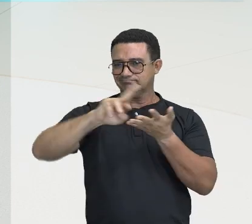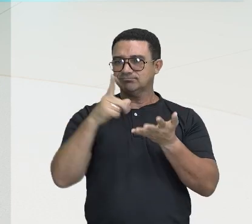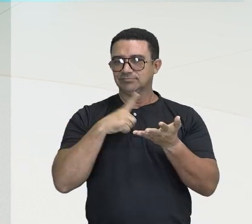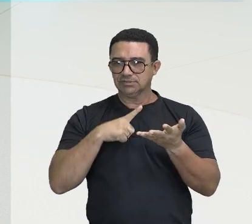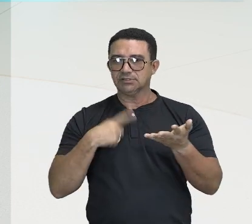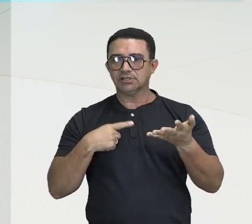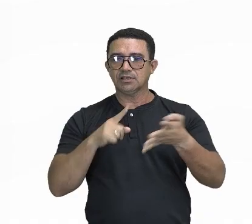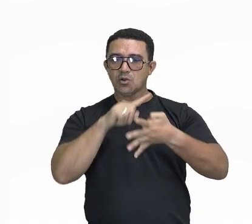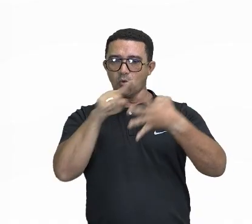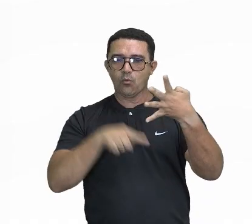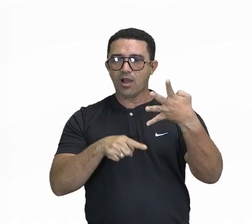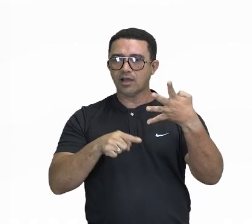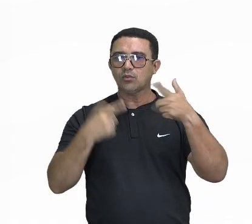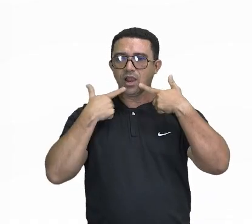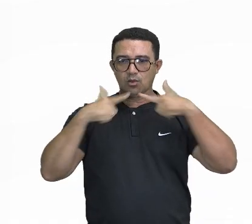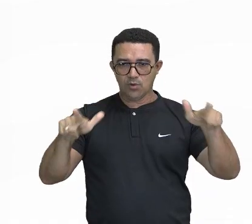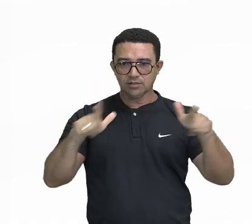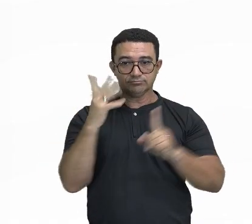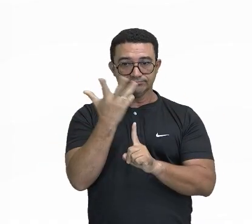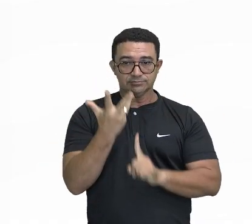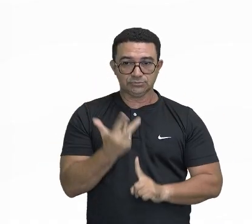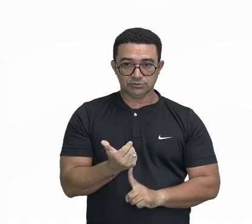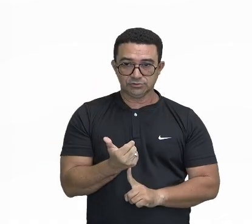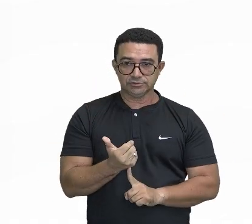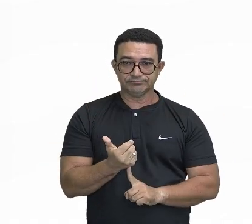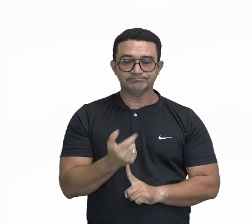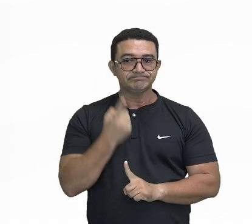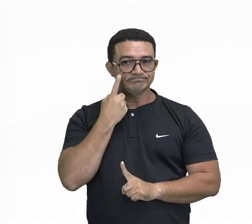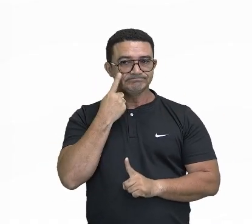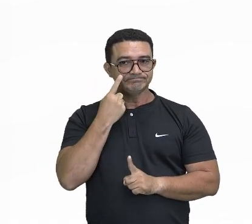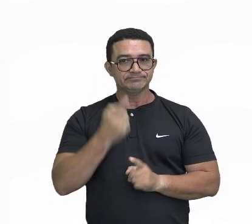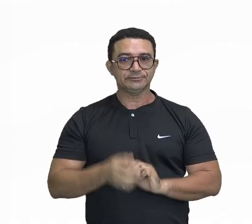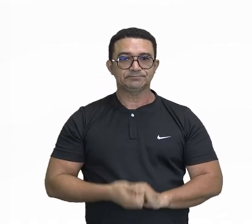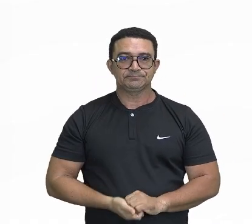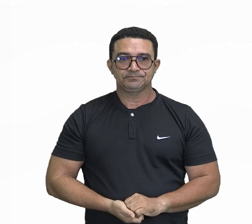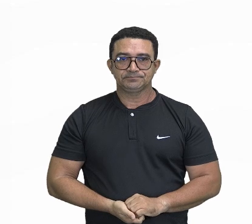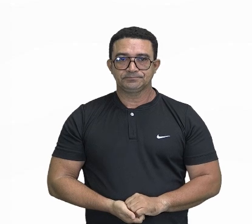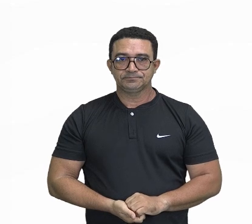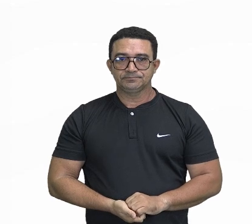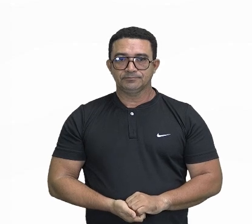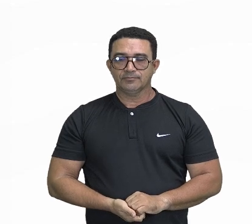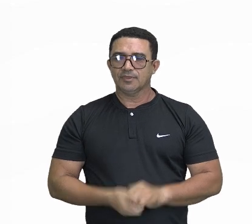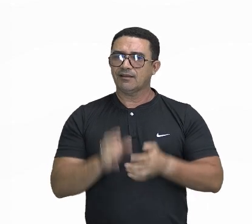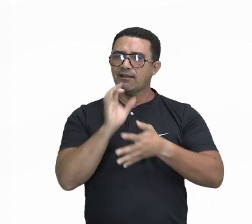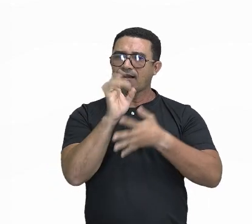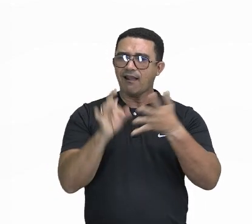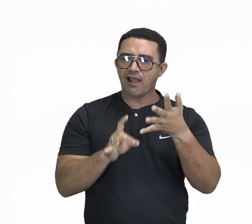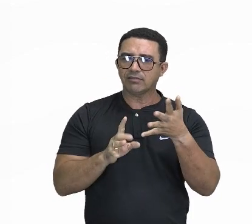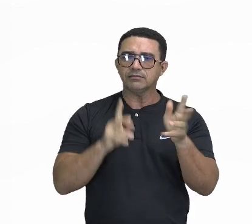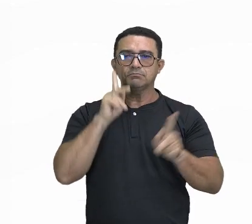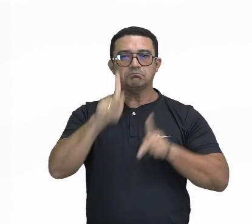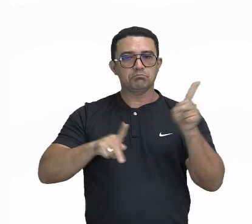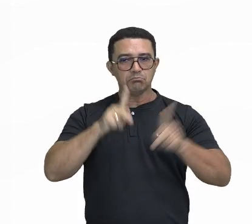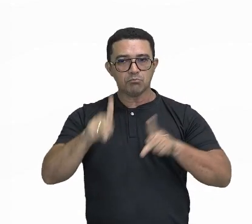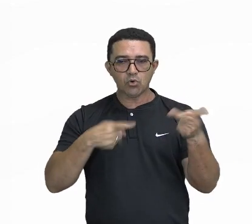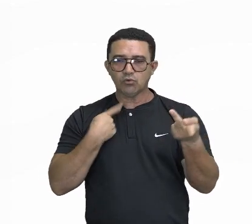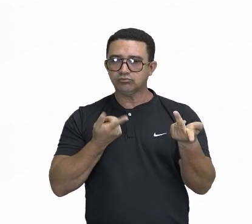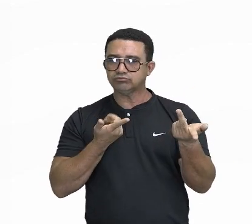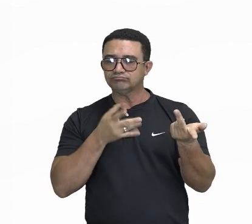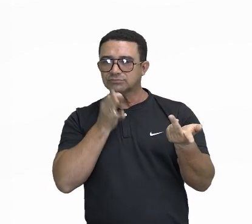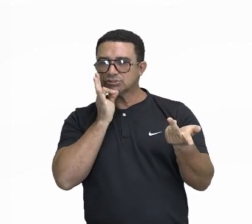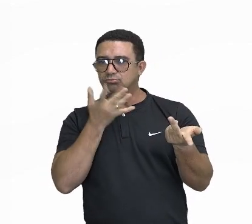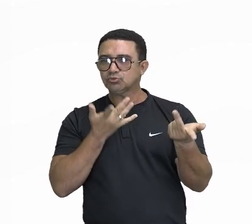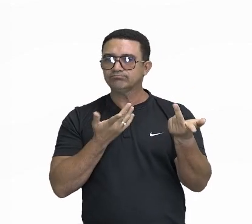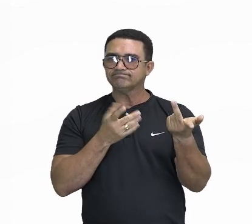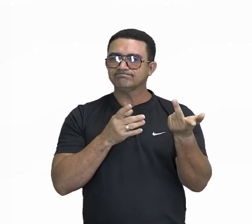4 linguagens artísticas, vamos conhecê-la. Então, cada povo, ele constrói caminhos de